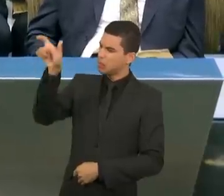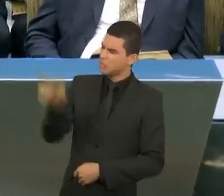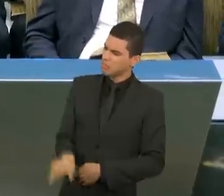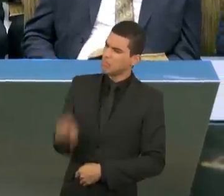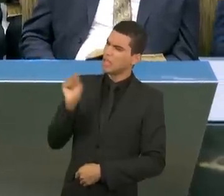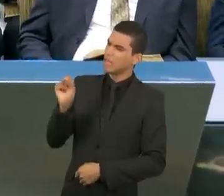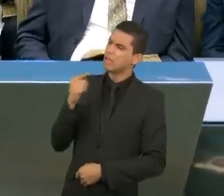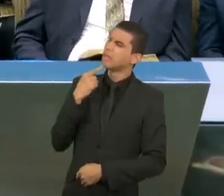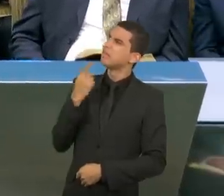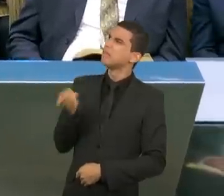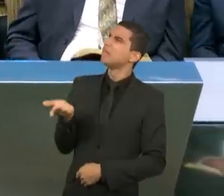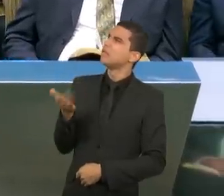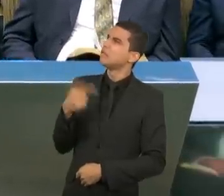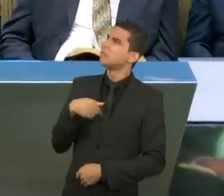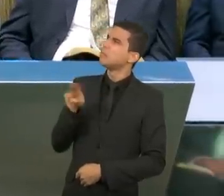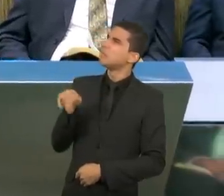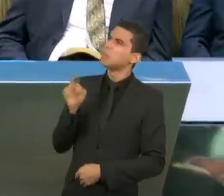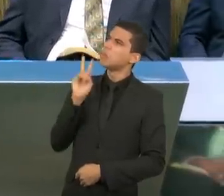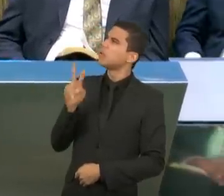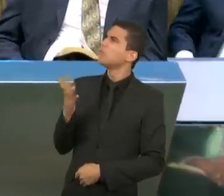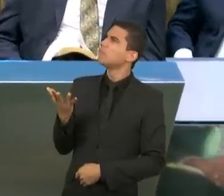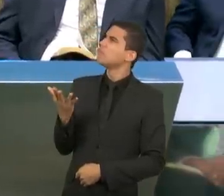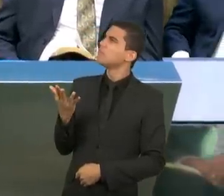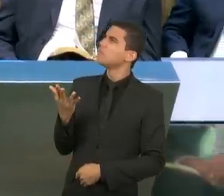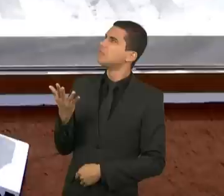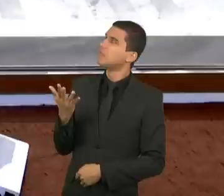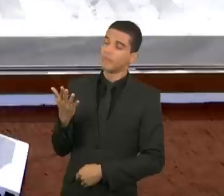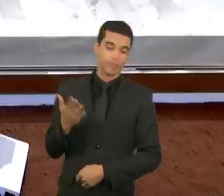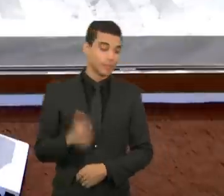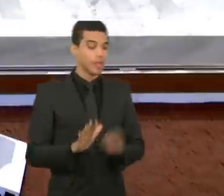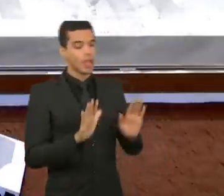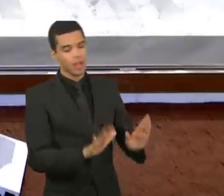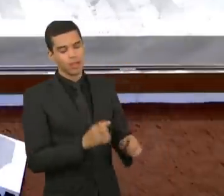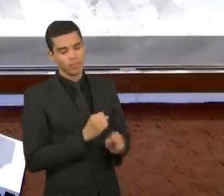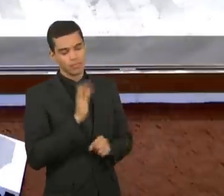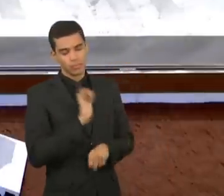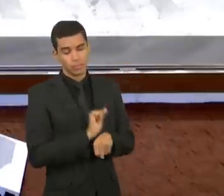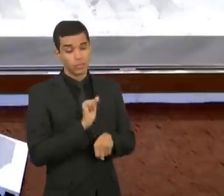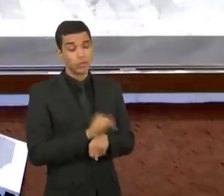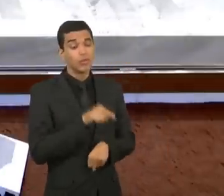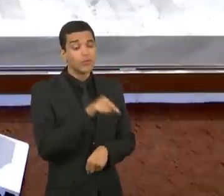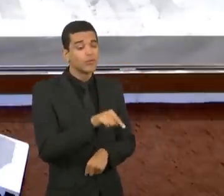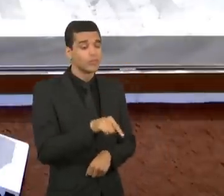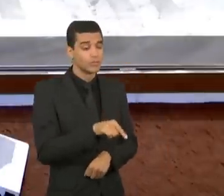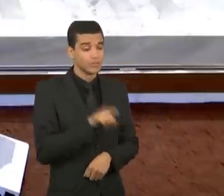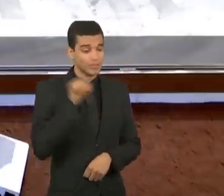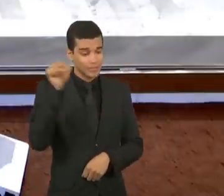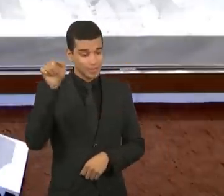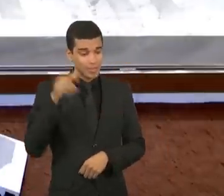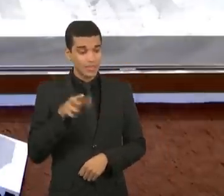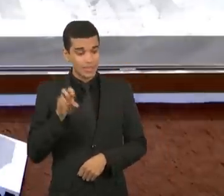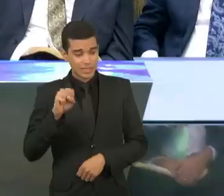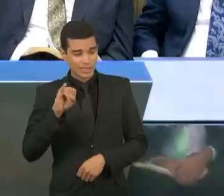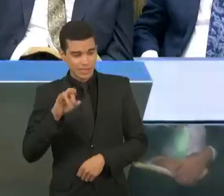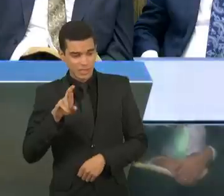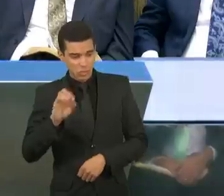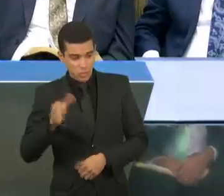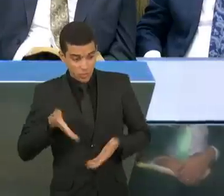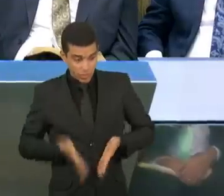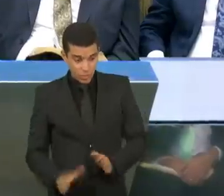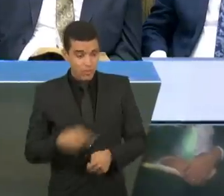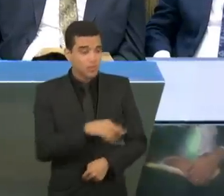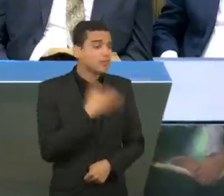dá para você. Você já vai estar morto. Como é, Deus? Vai estar morto, sim, vai estar morto, Isaías. E quando é que ele vai